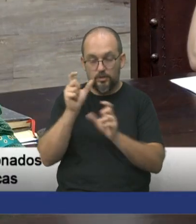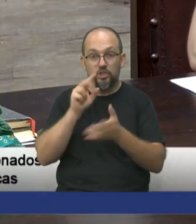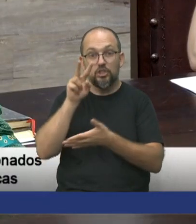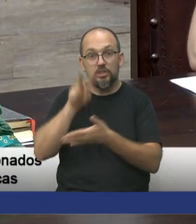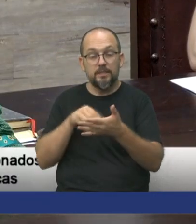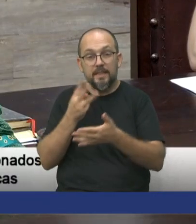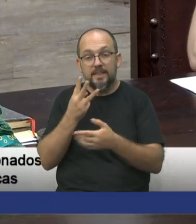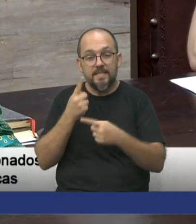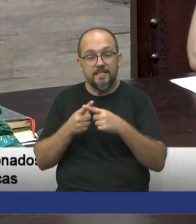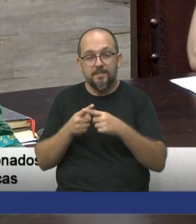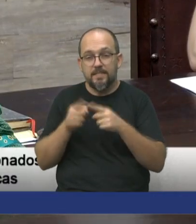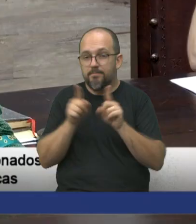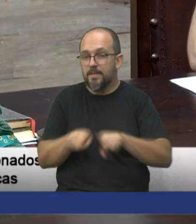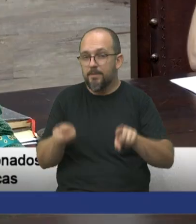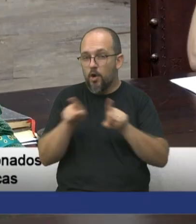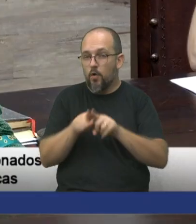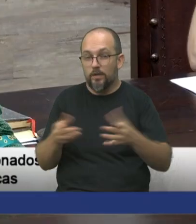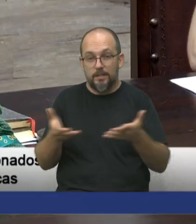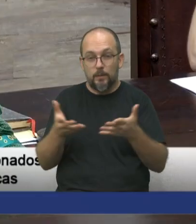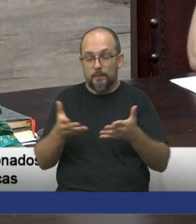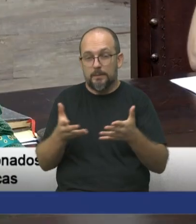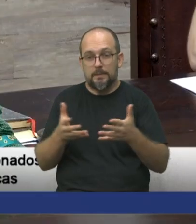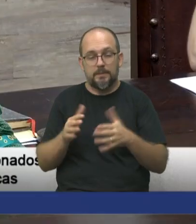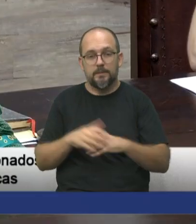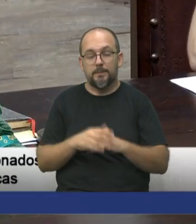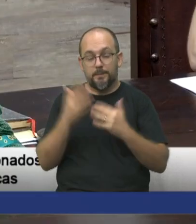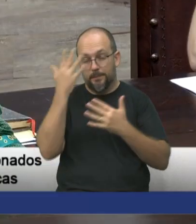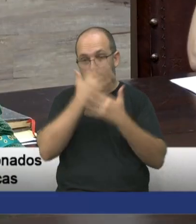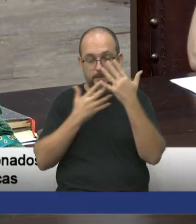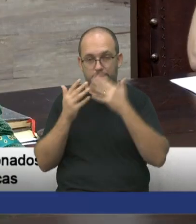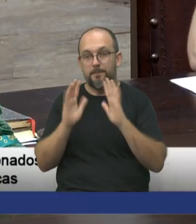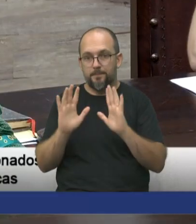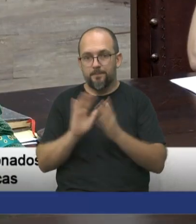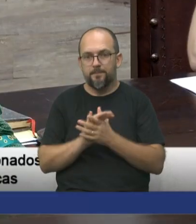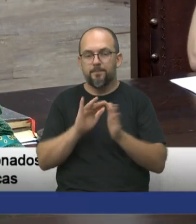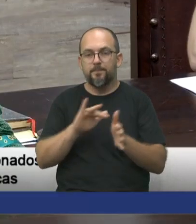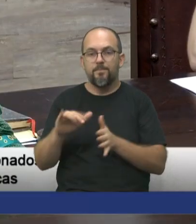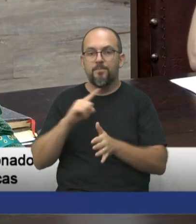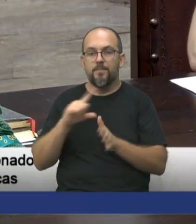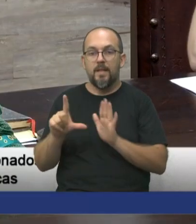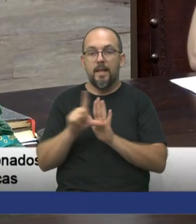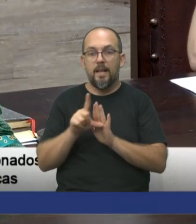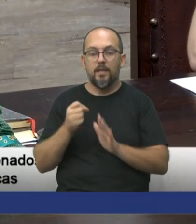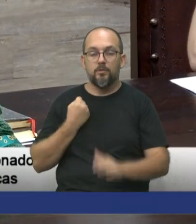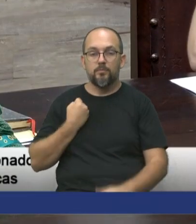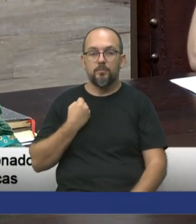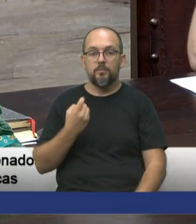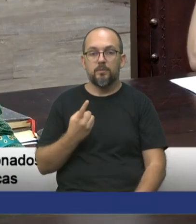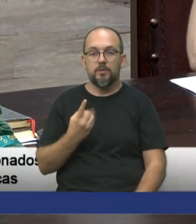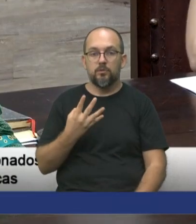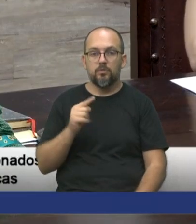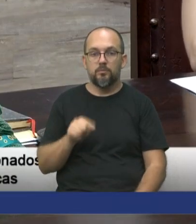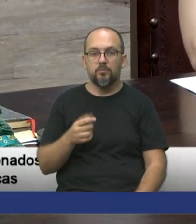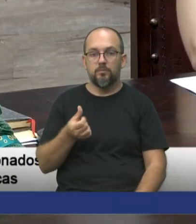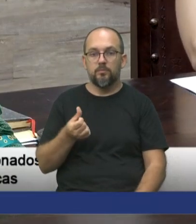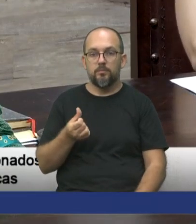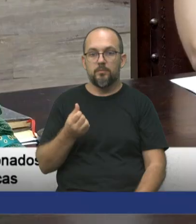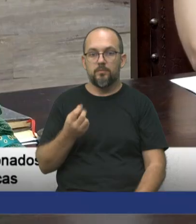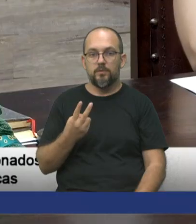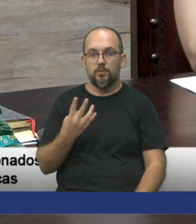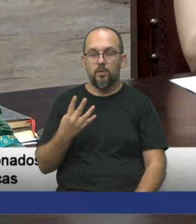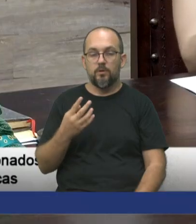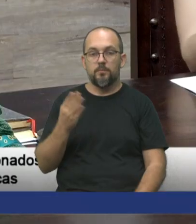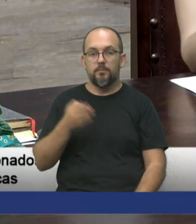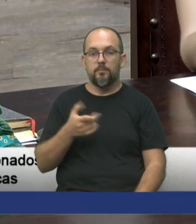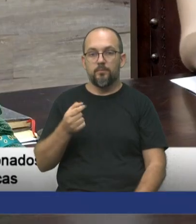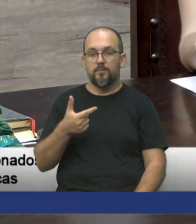a mesma coisa, então hoje o bicho está pegando. Nós temos uma lei, que é a Lei 14.624 de 2023,